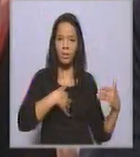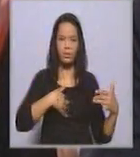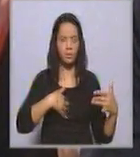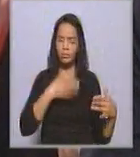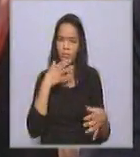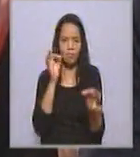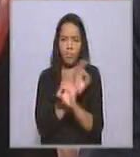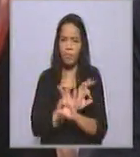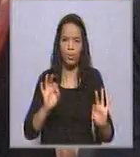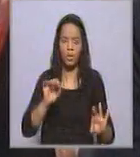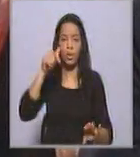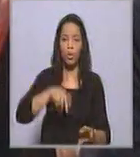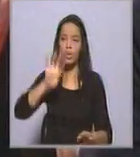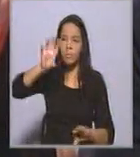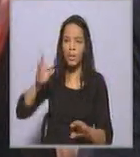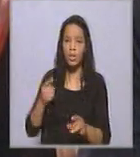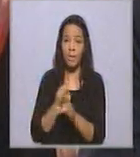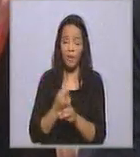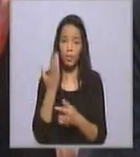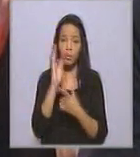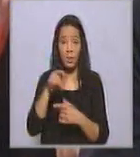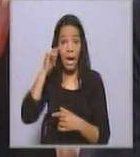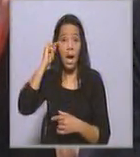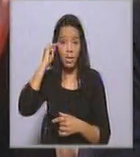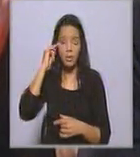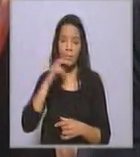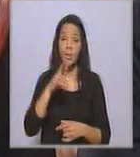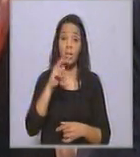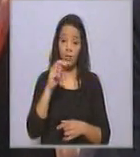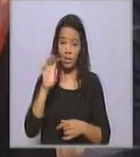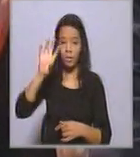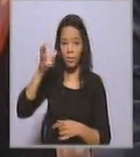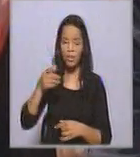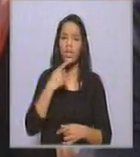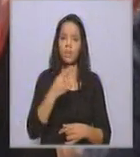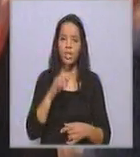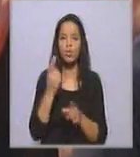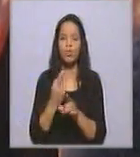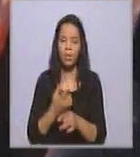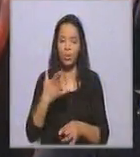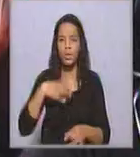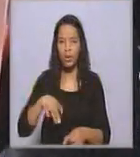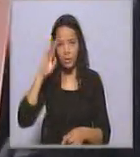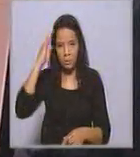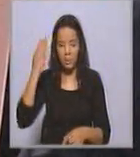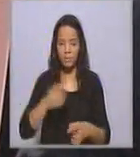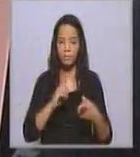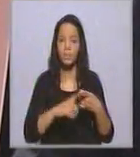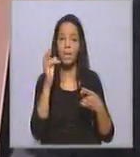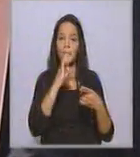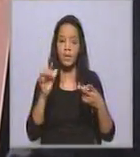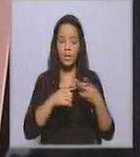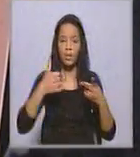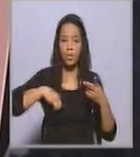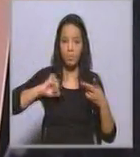países escandinavos, nós temos a Ásia, portanto, são 13 países envolvidos. Diz lá os países que eu quero ouvir. São tantos. França,